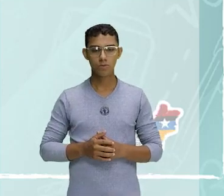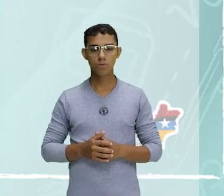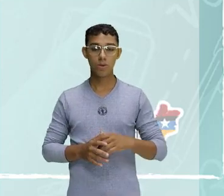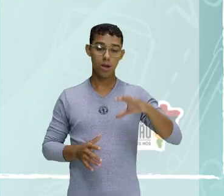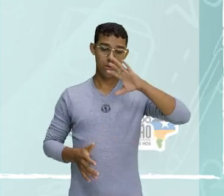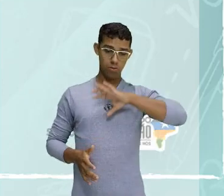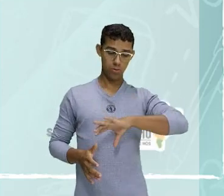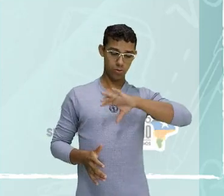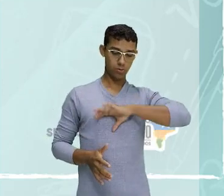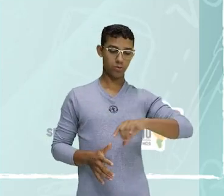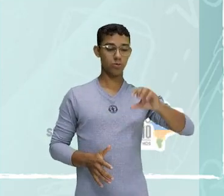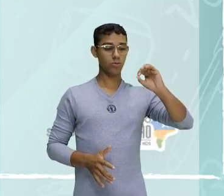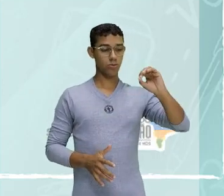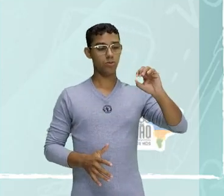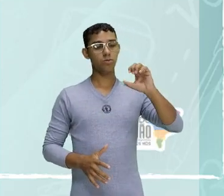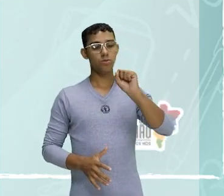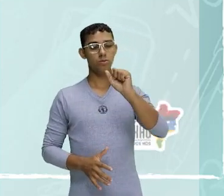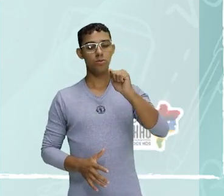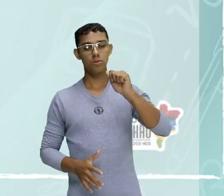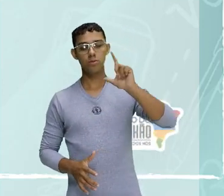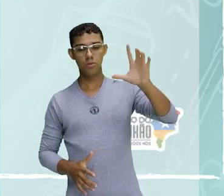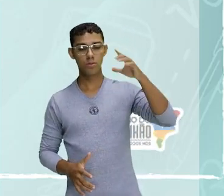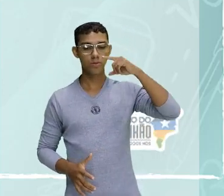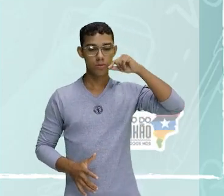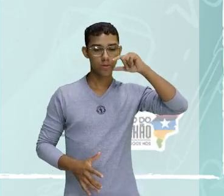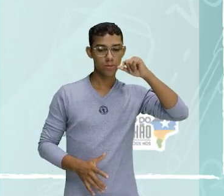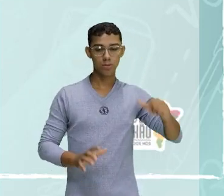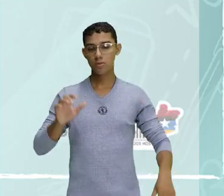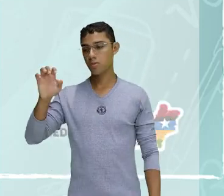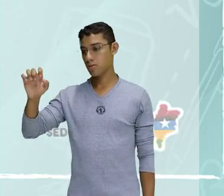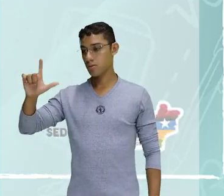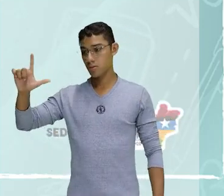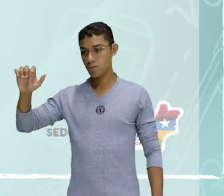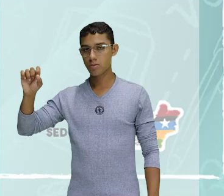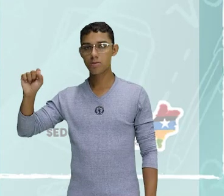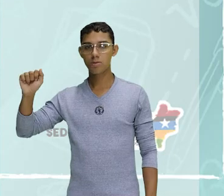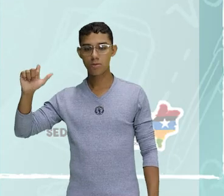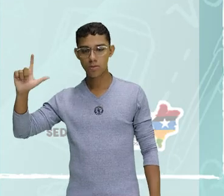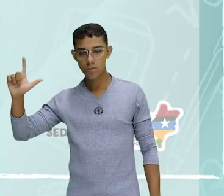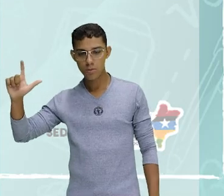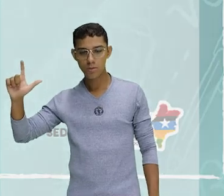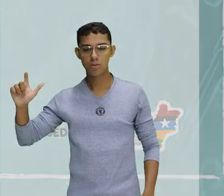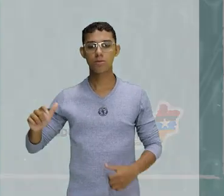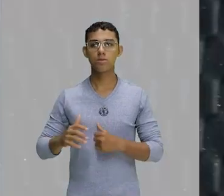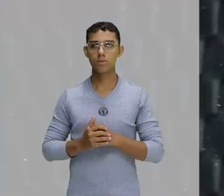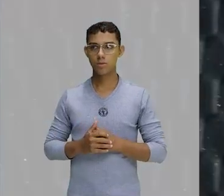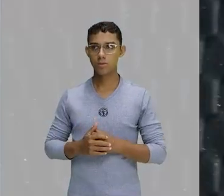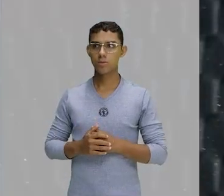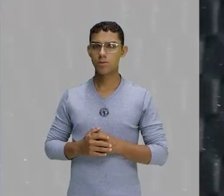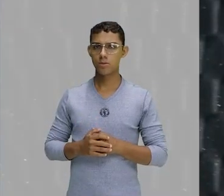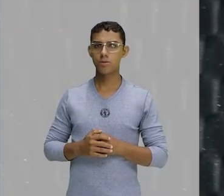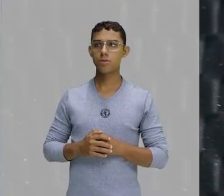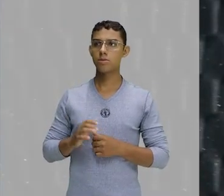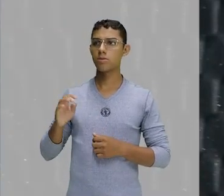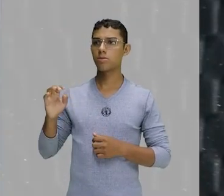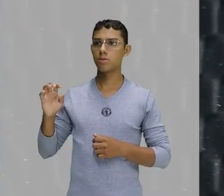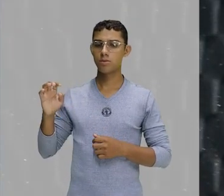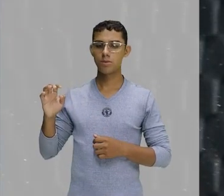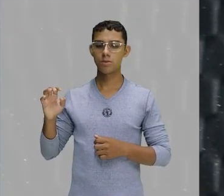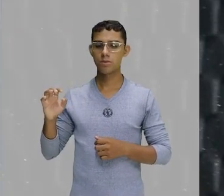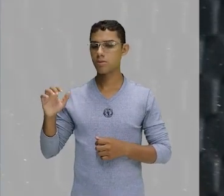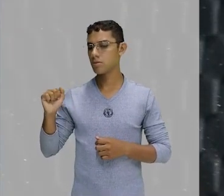Em português, o sal, em espanhol, el sal. Se a gente for traduzir, é a